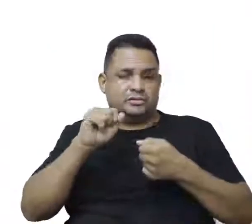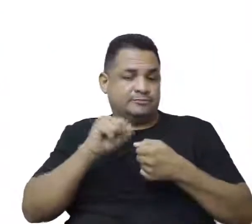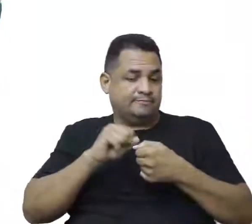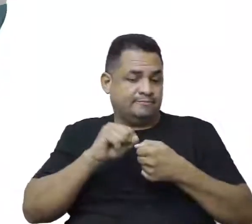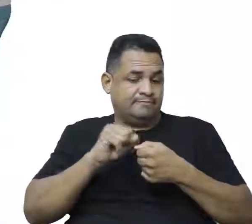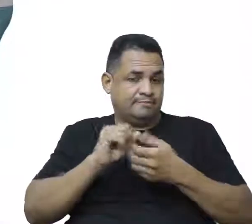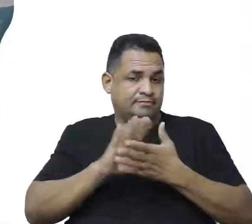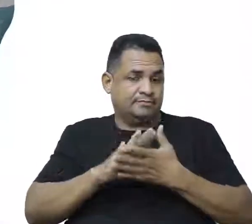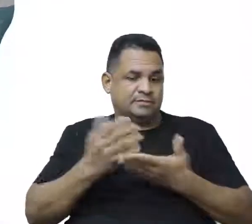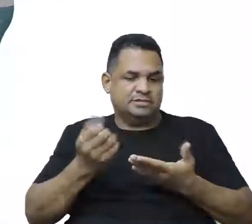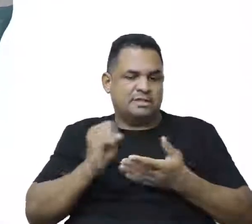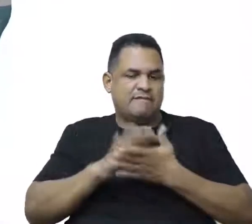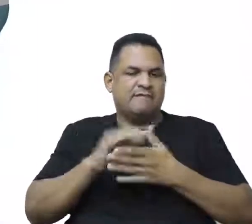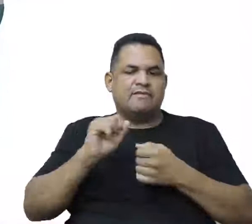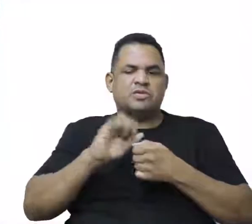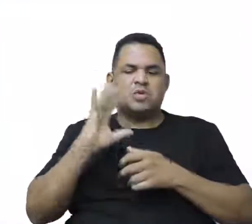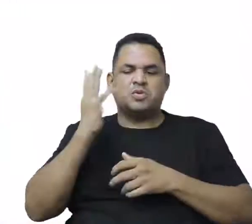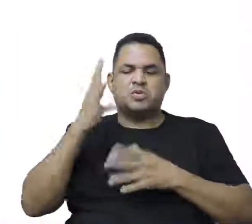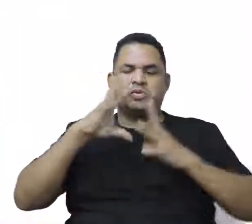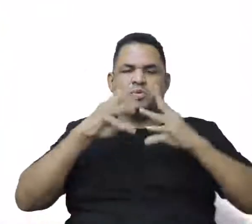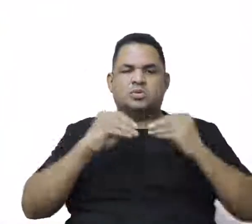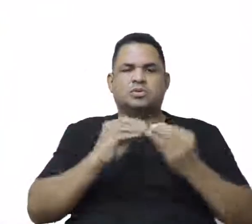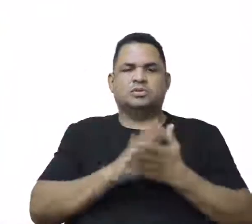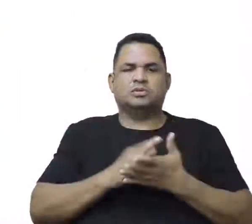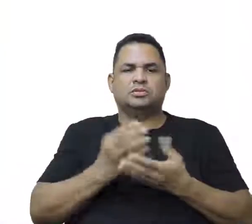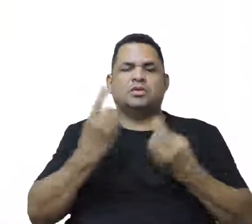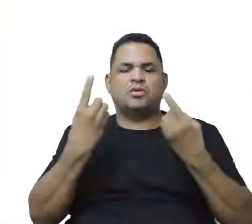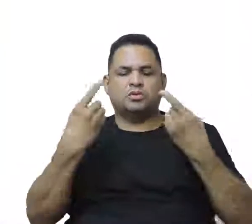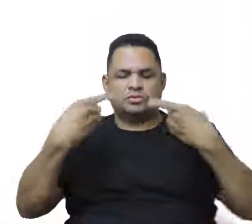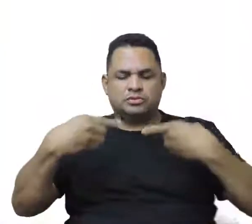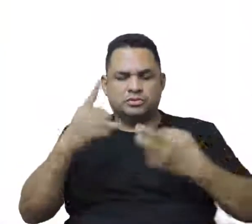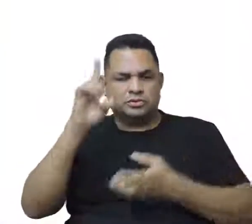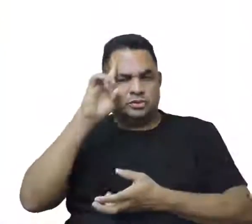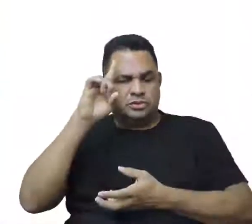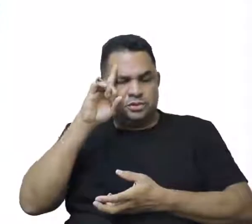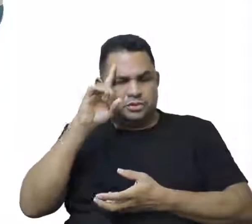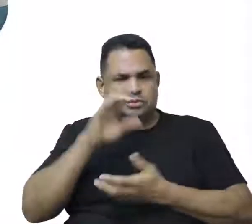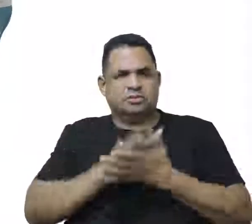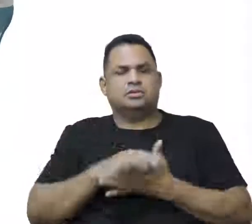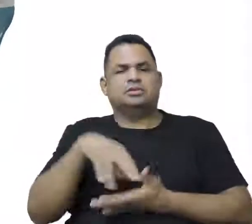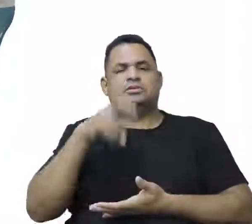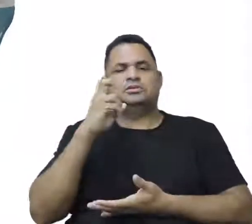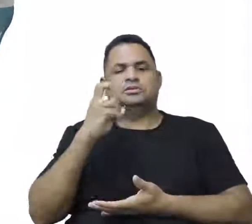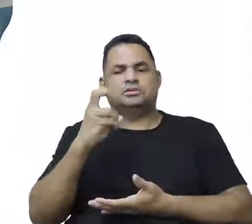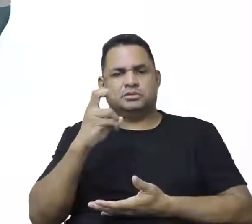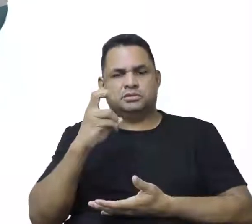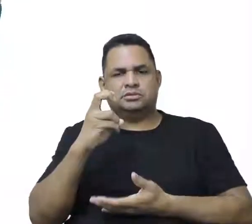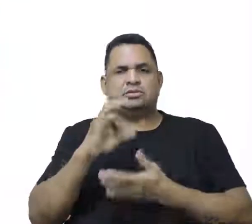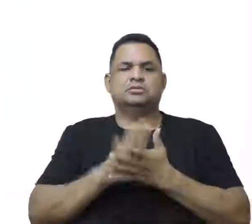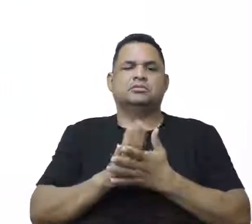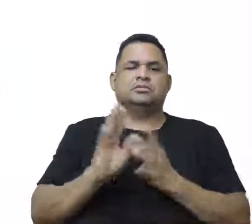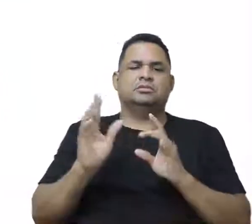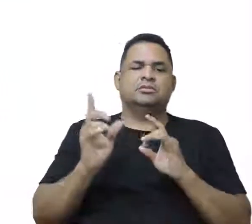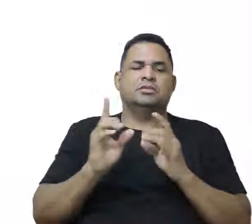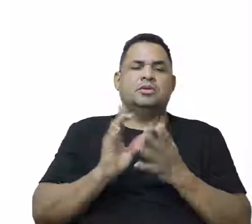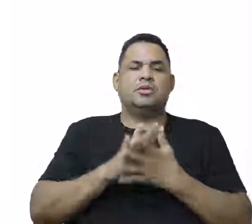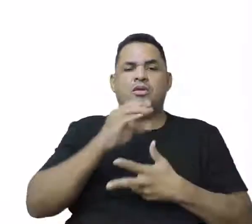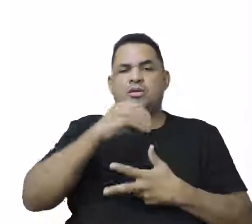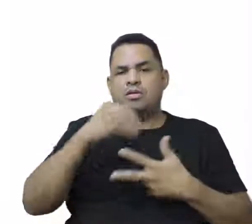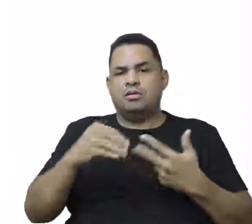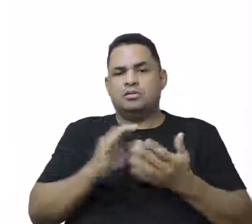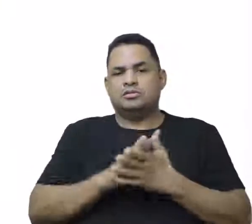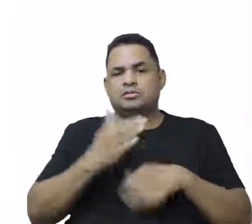não precisa resolver tudo de uma vez. Coloca um desafio diário. Vou resolver 5 questões do Enem por dia. Você